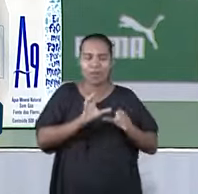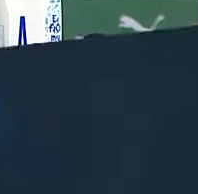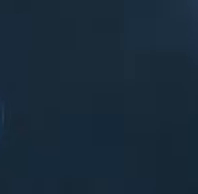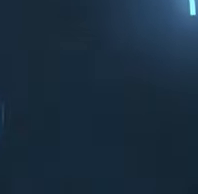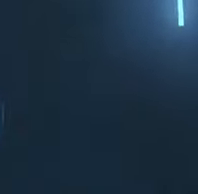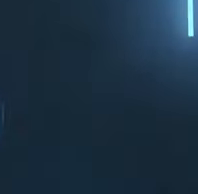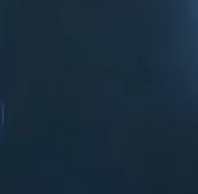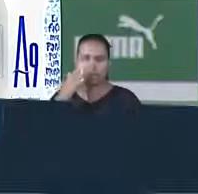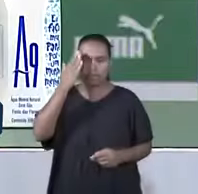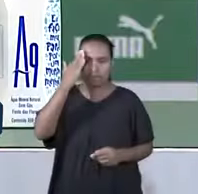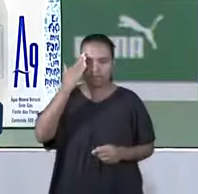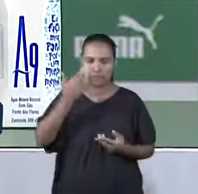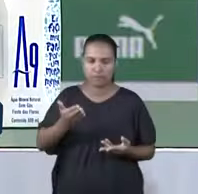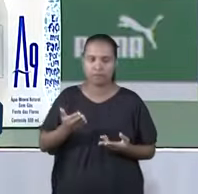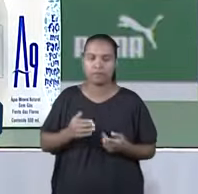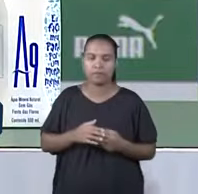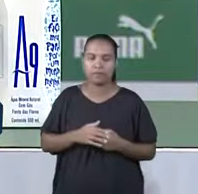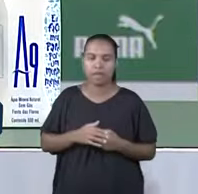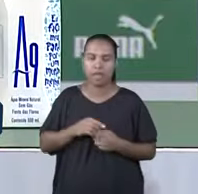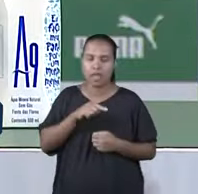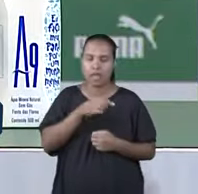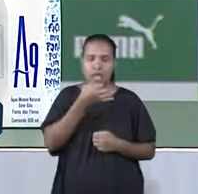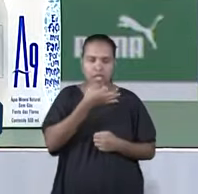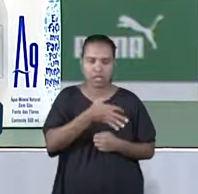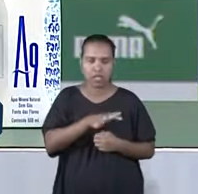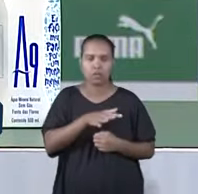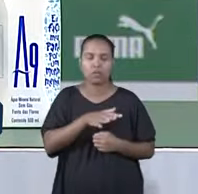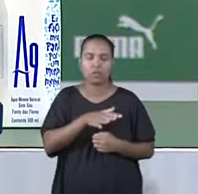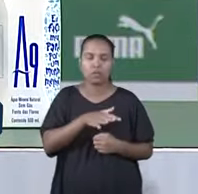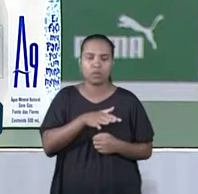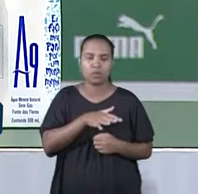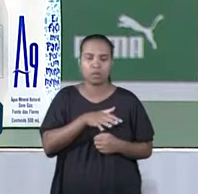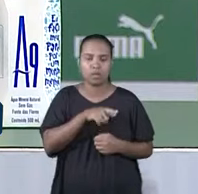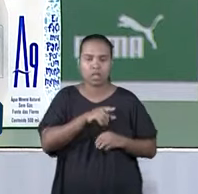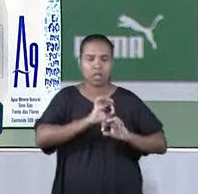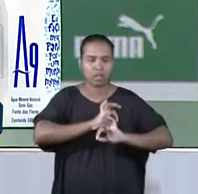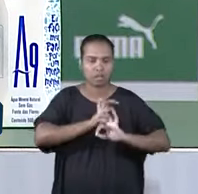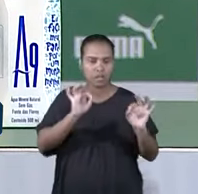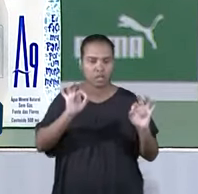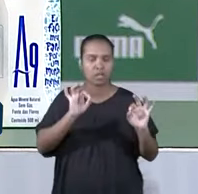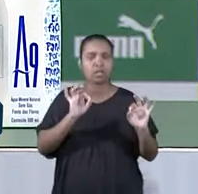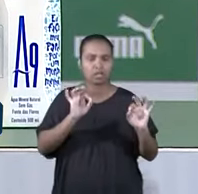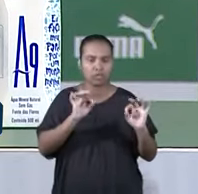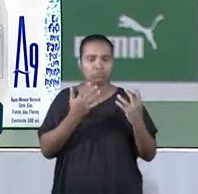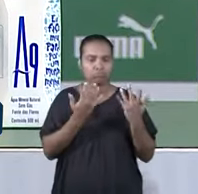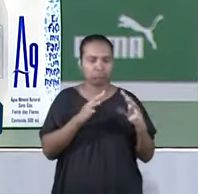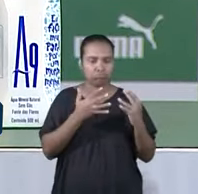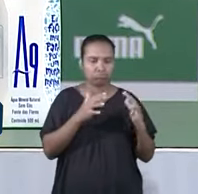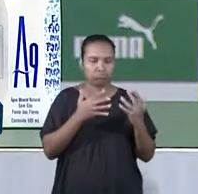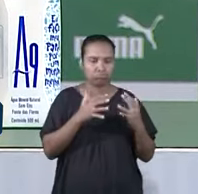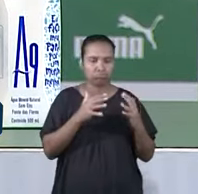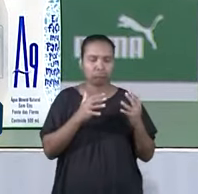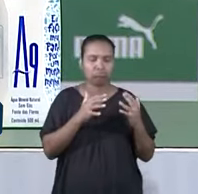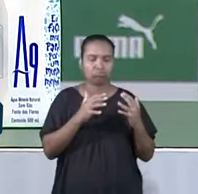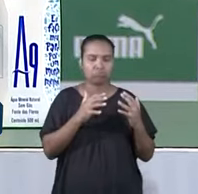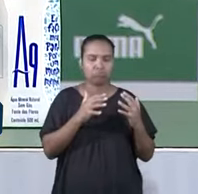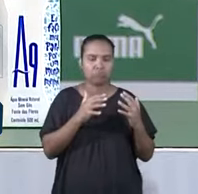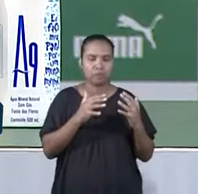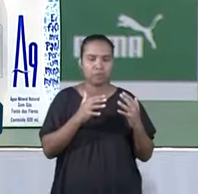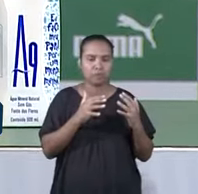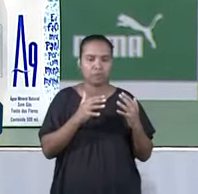obrigado de coração. E acho que sim, acho que o nosso adversário é um excelente finalista, deu-nos muito trabalho, parabéns ao Santos,